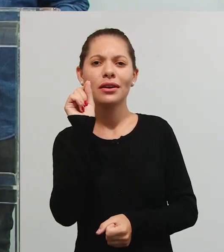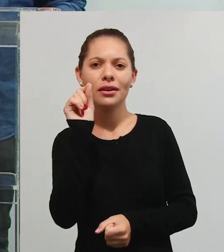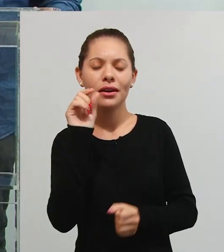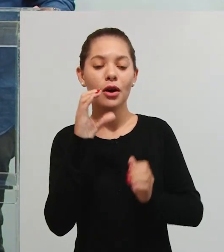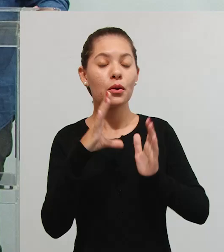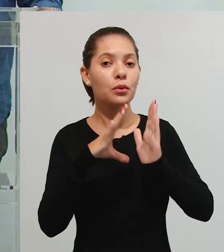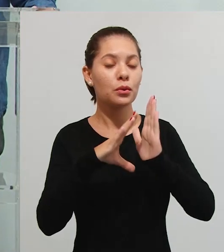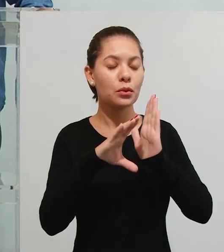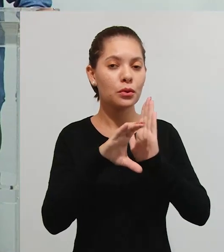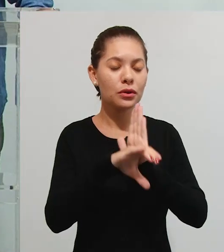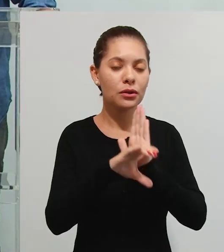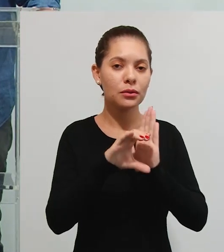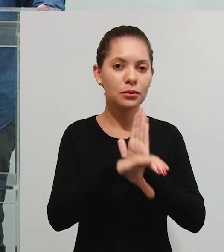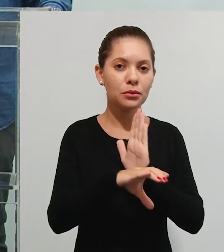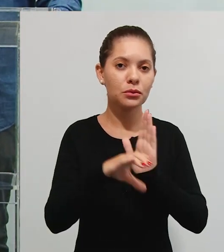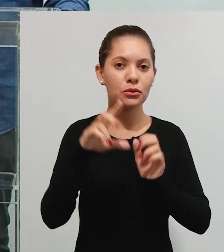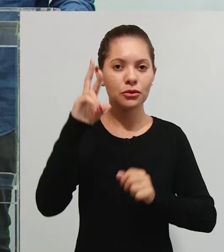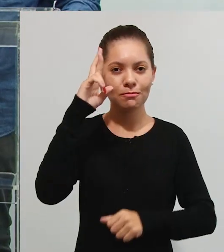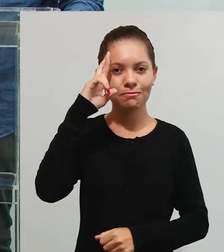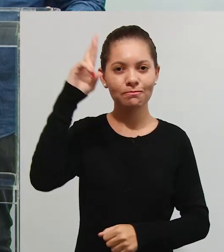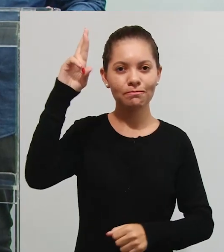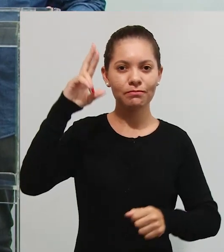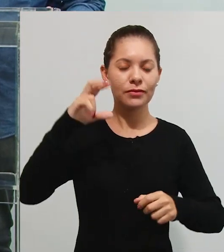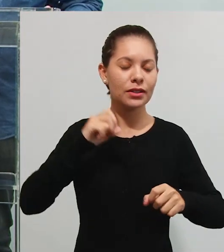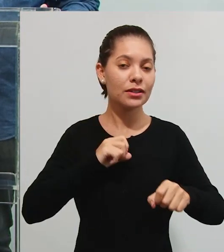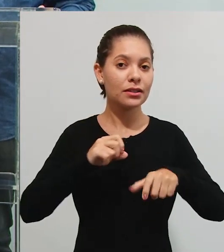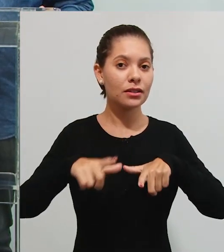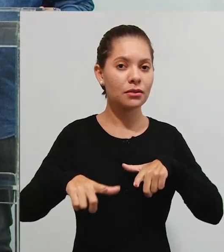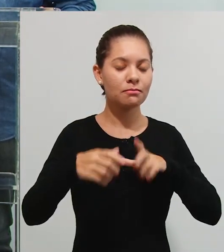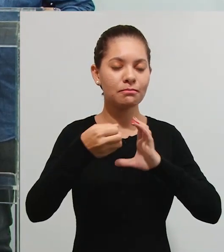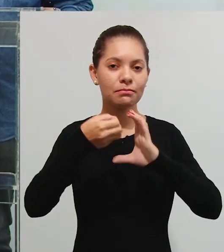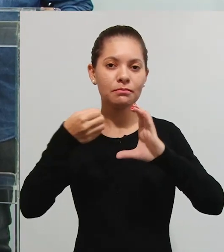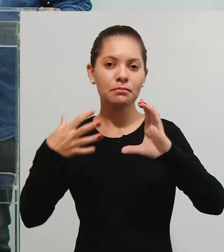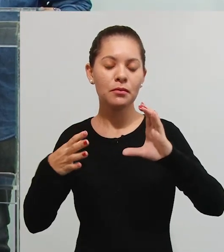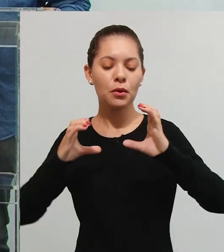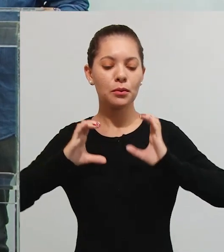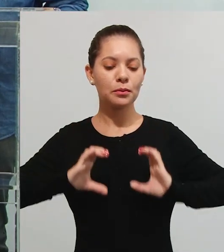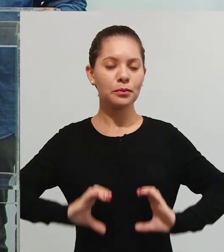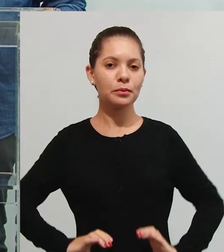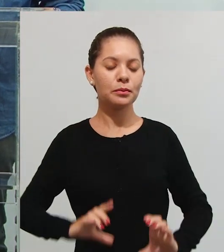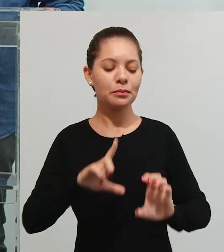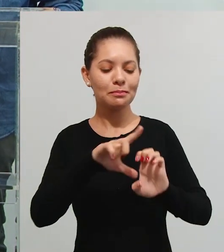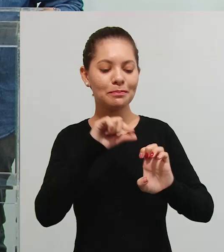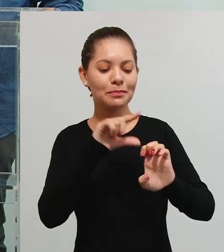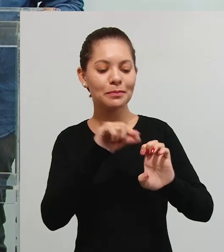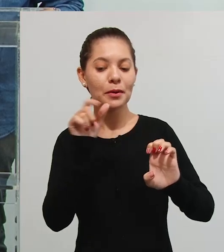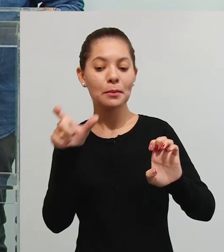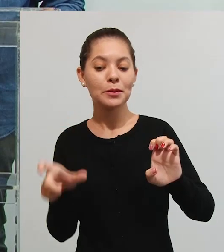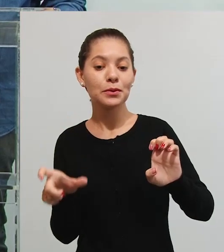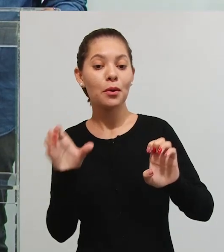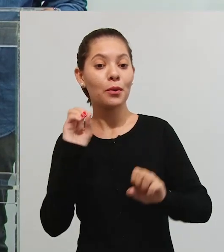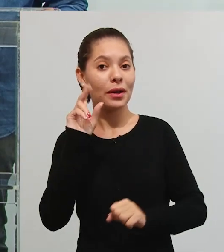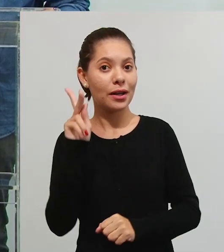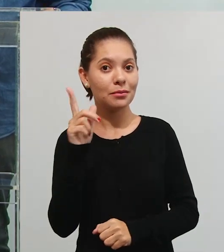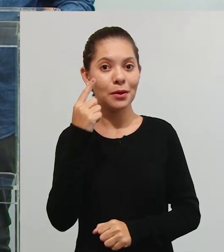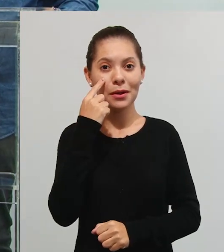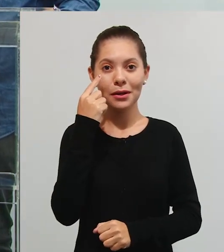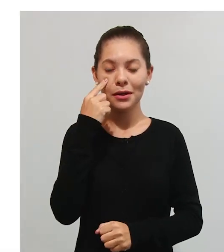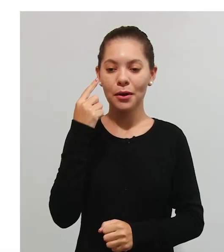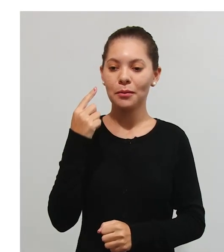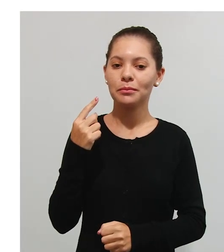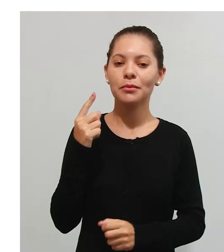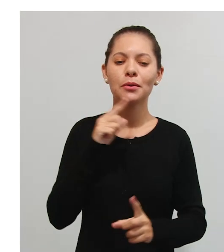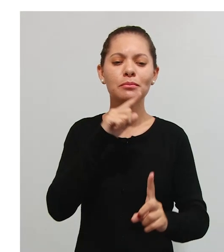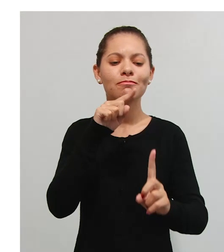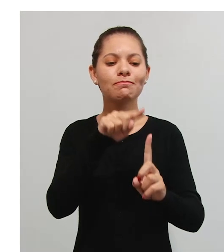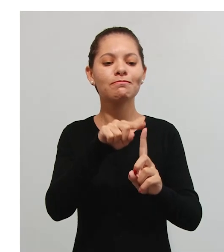os conteúdos de liderança, atitudes e características do comportamento do empreendedor, ok? Vamos ver aqui os